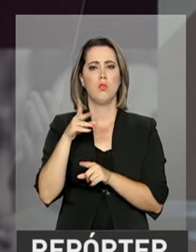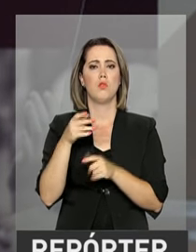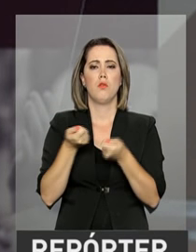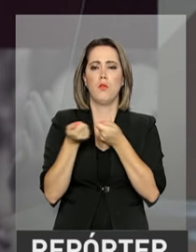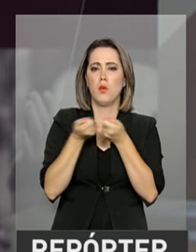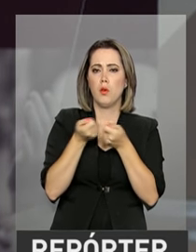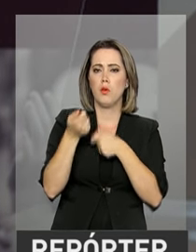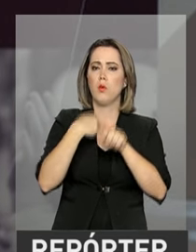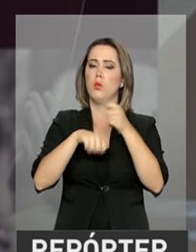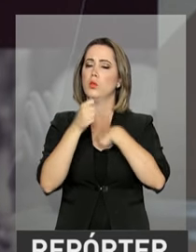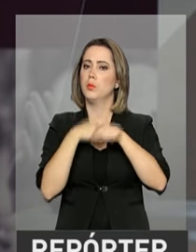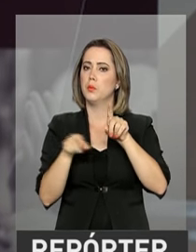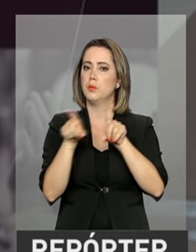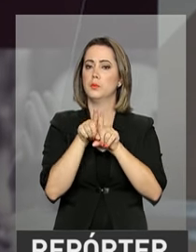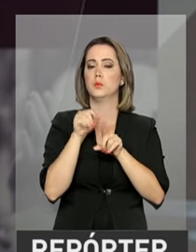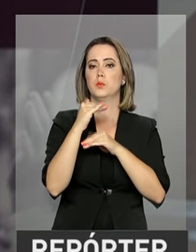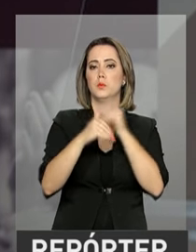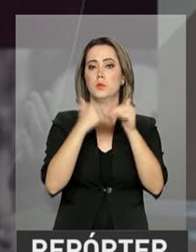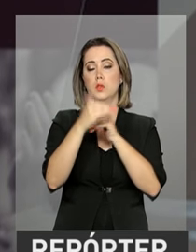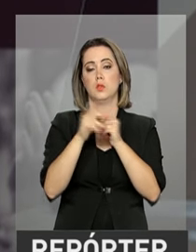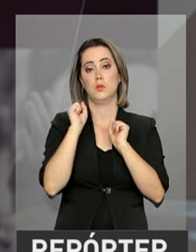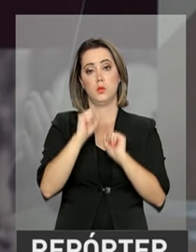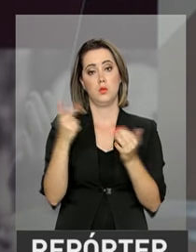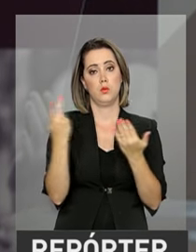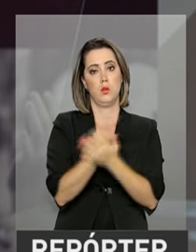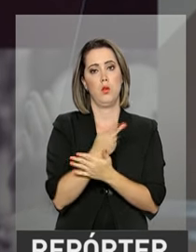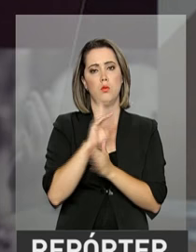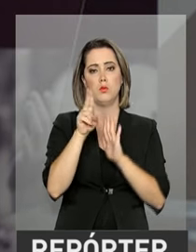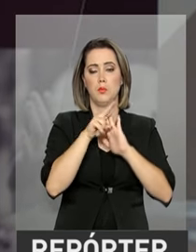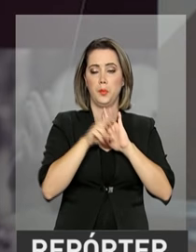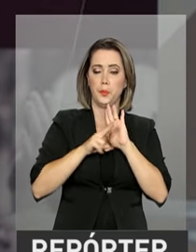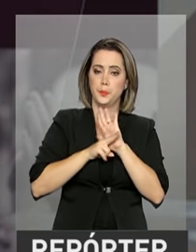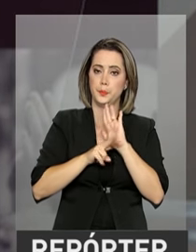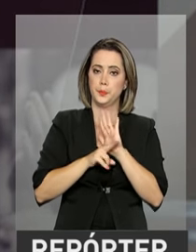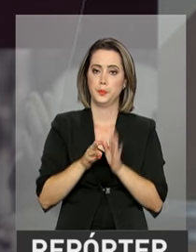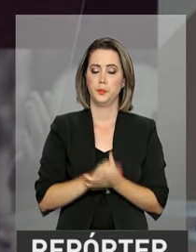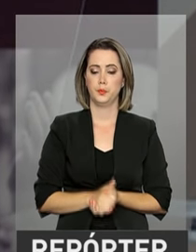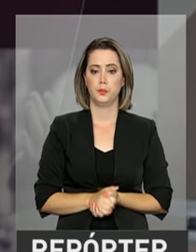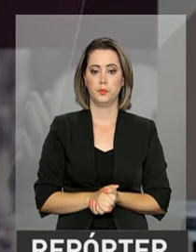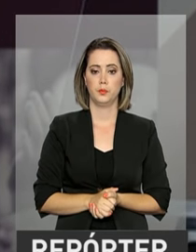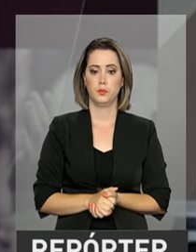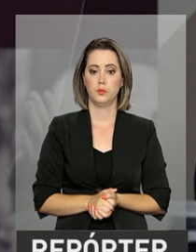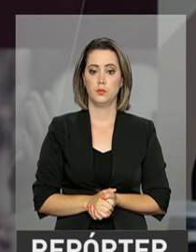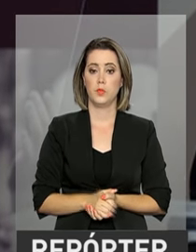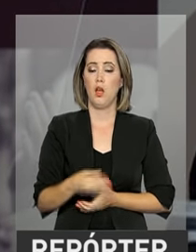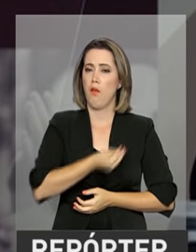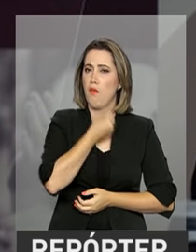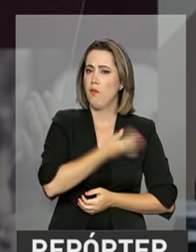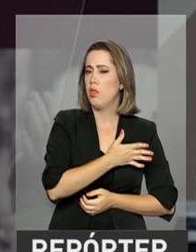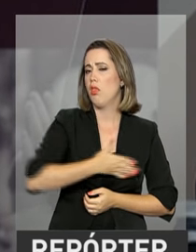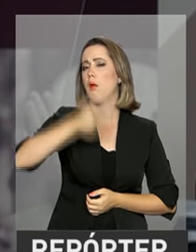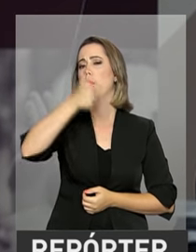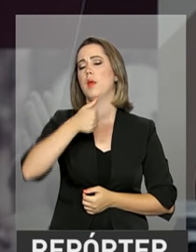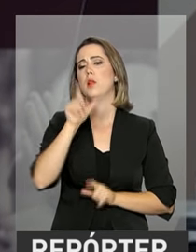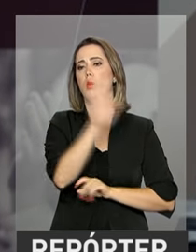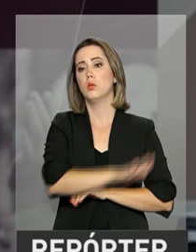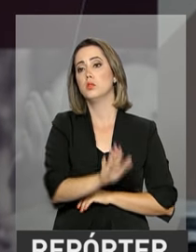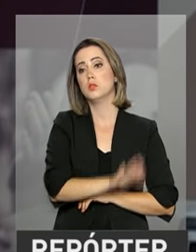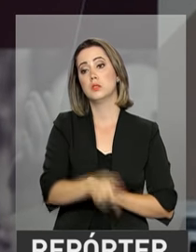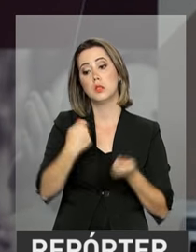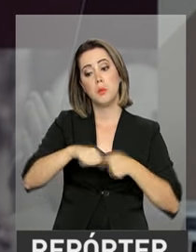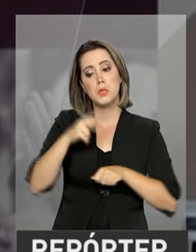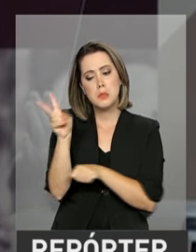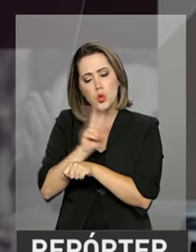crescimento econômico, o que será possível com as reformas realizadas pelo governo. O bem-estar das crianças exige